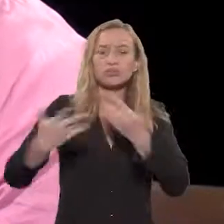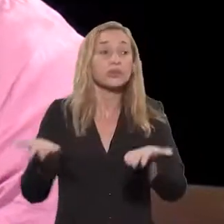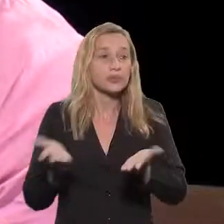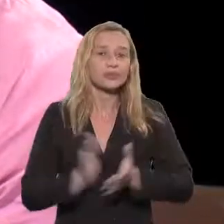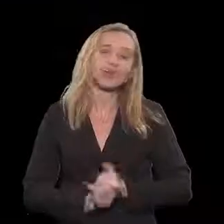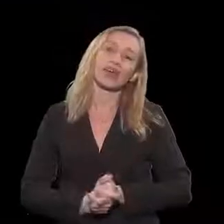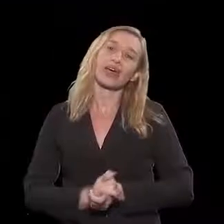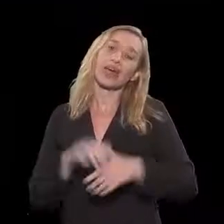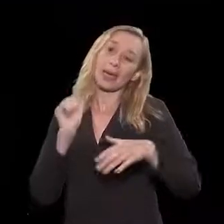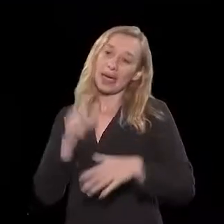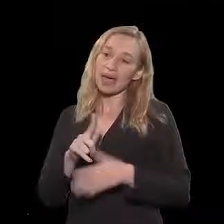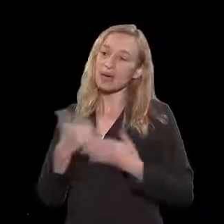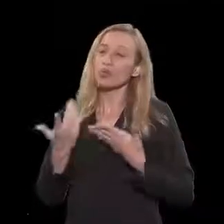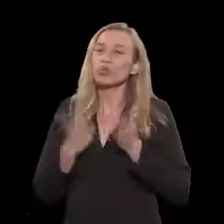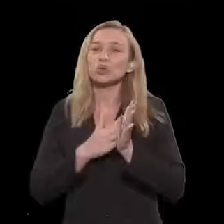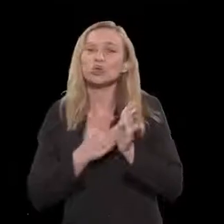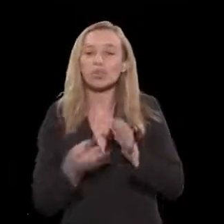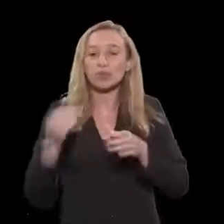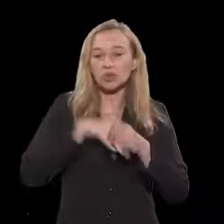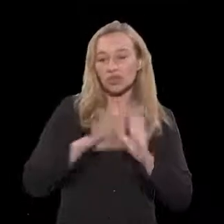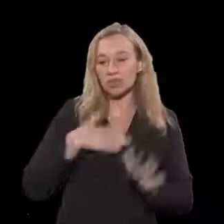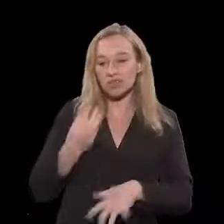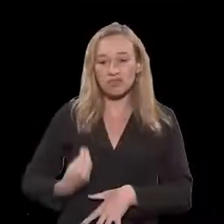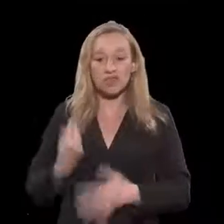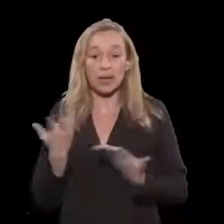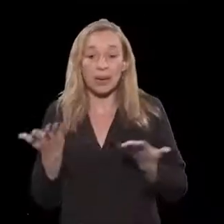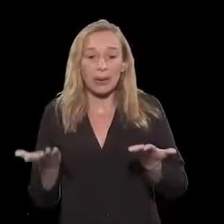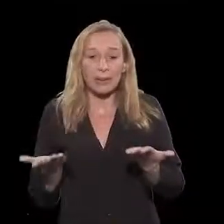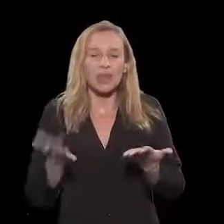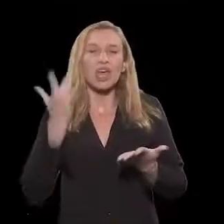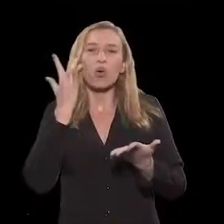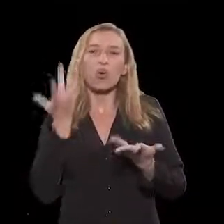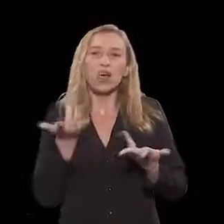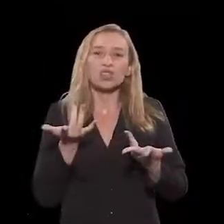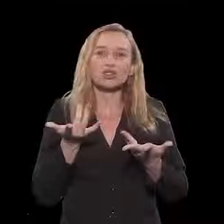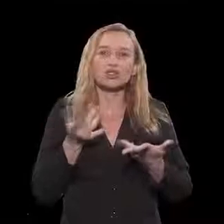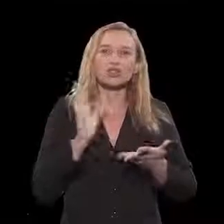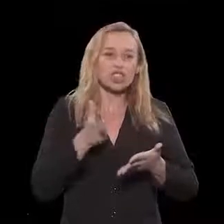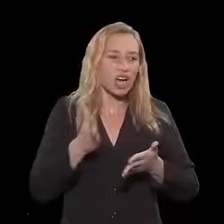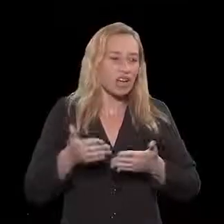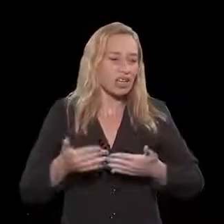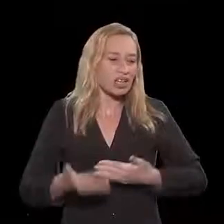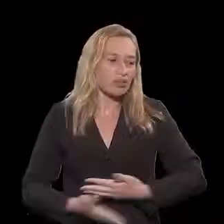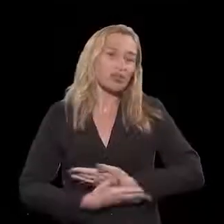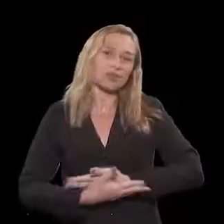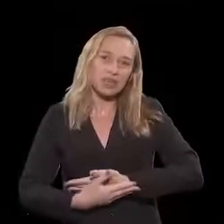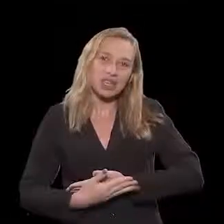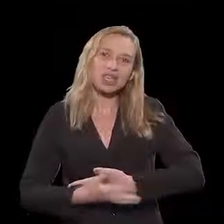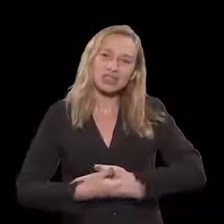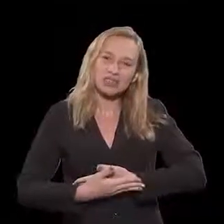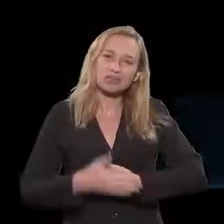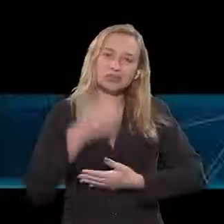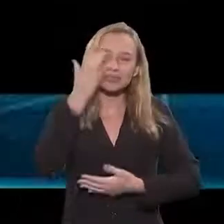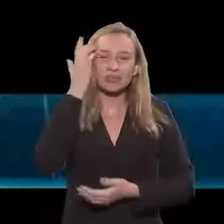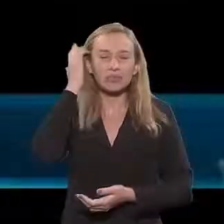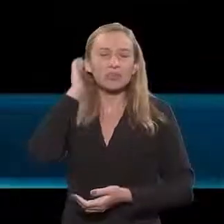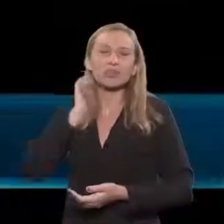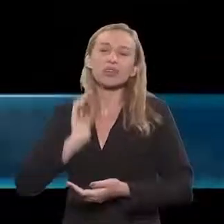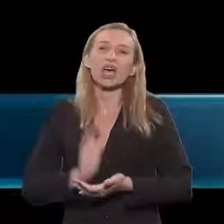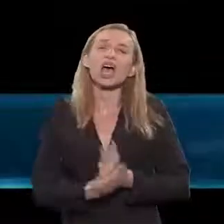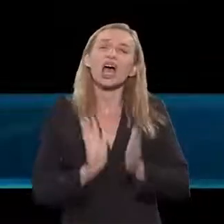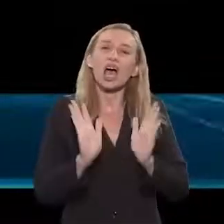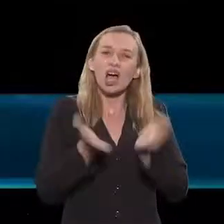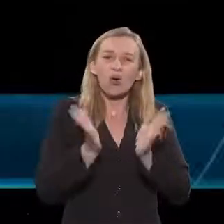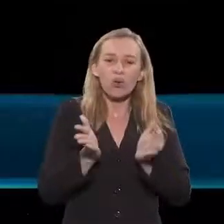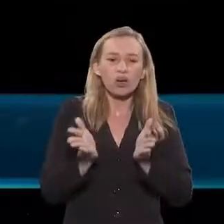trajetória? Sim, o samba entrou na minha vida, eu acho que no berço, né? Acho que o samba, na verdade, entrou na minha vida no